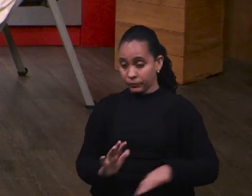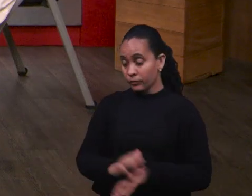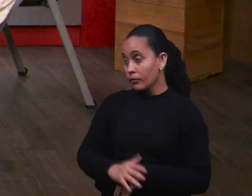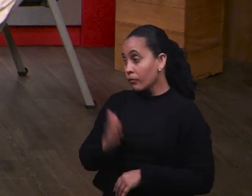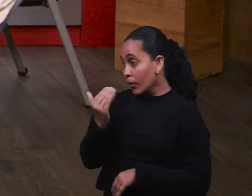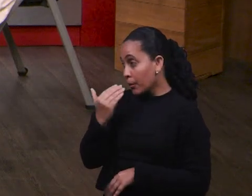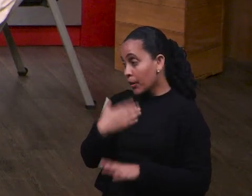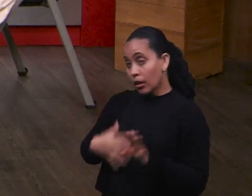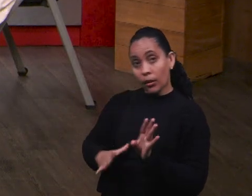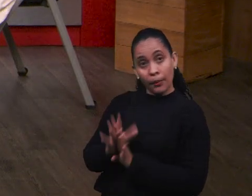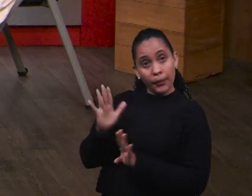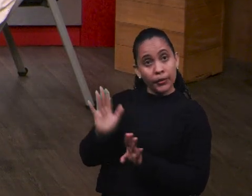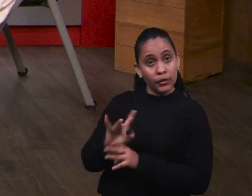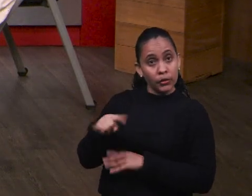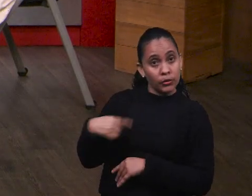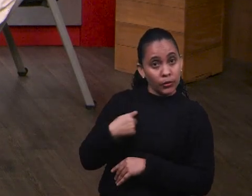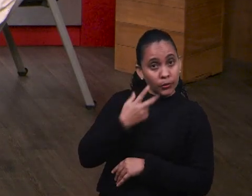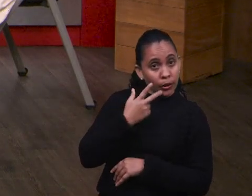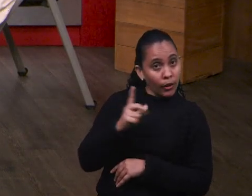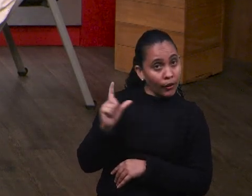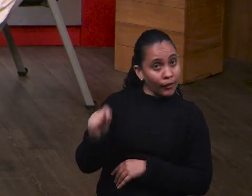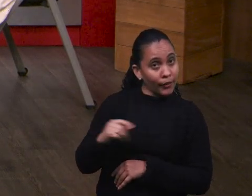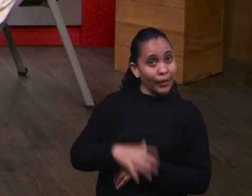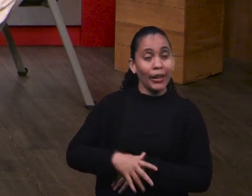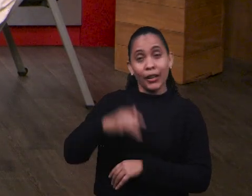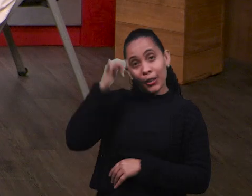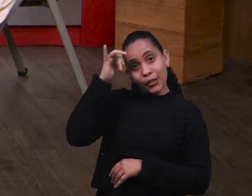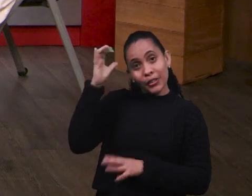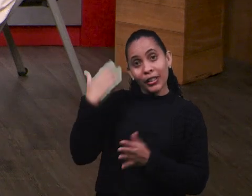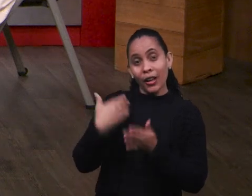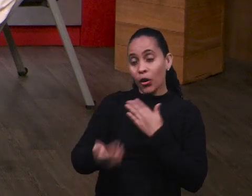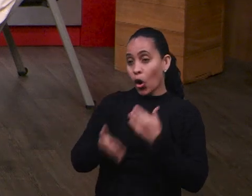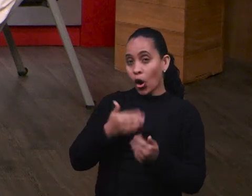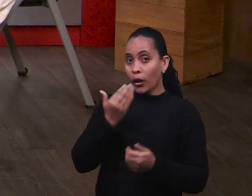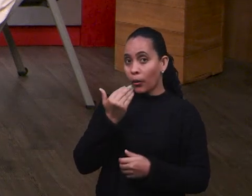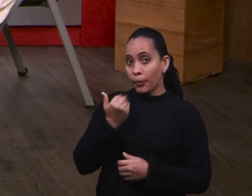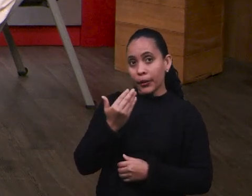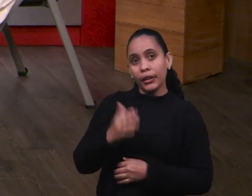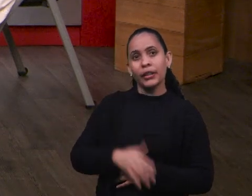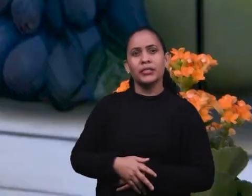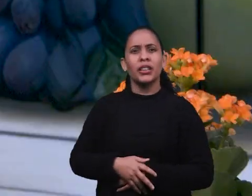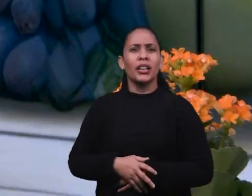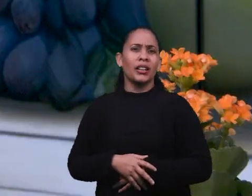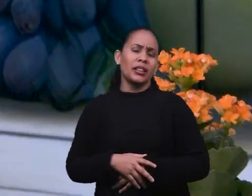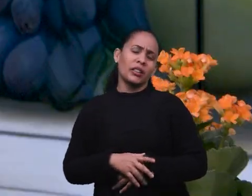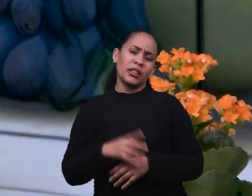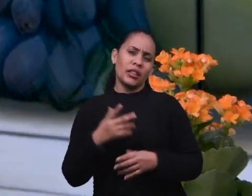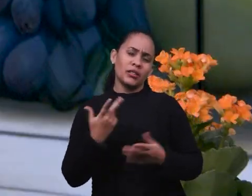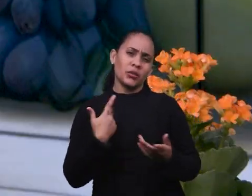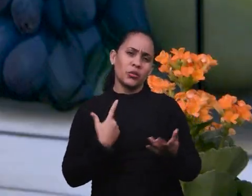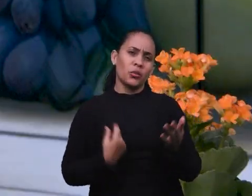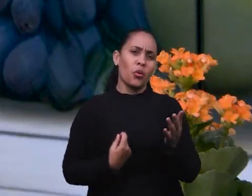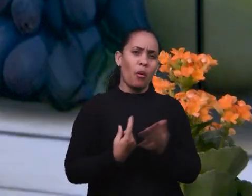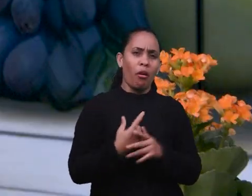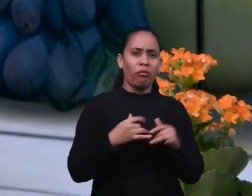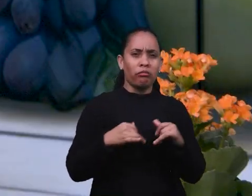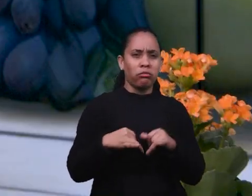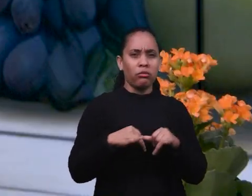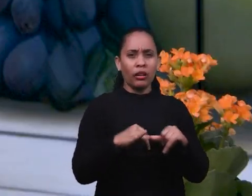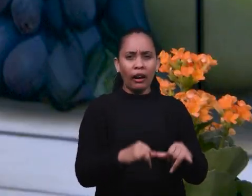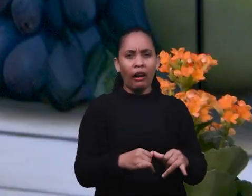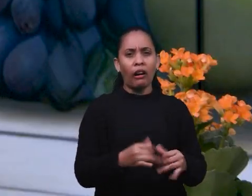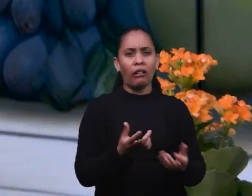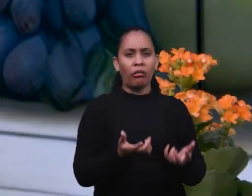alimentos, assim, que a gente recomenda são os que a gente recomenda ser evitado em qualquer dieta, né? Então, assim, são os ultraprocessados, as frituras,